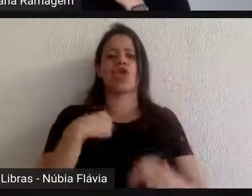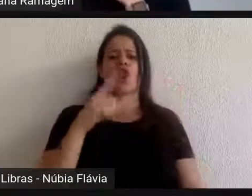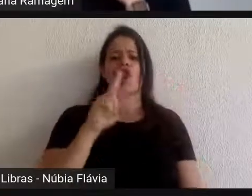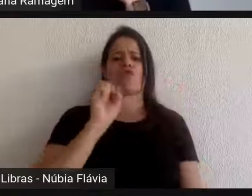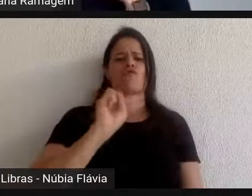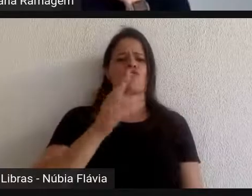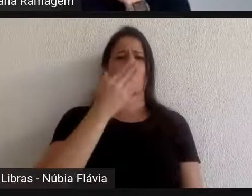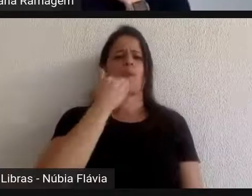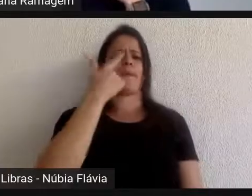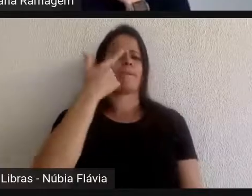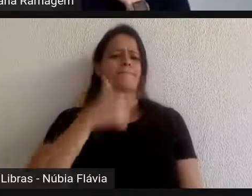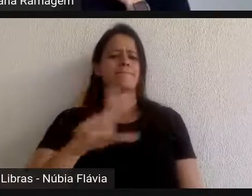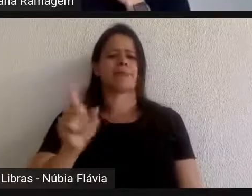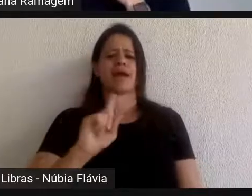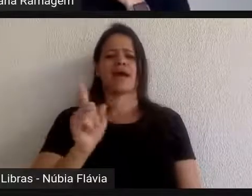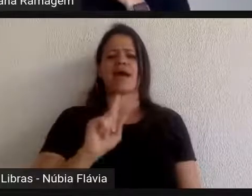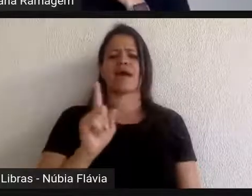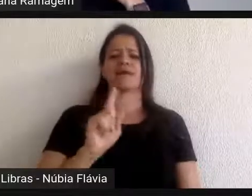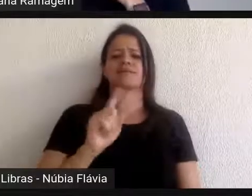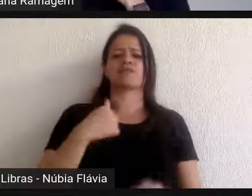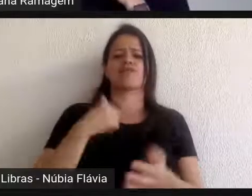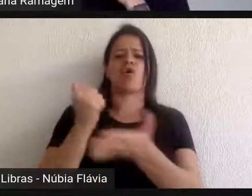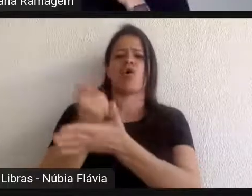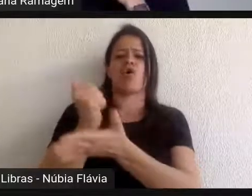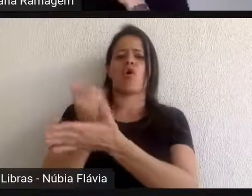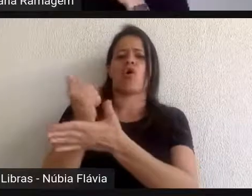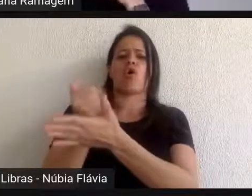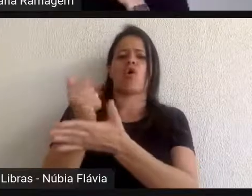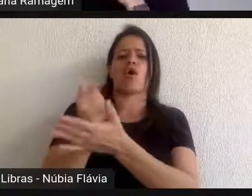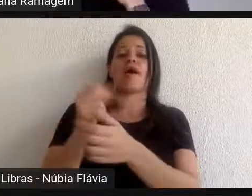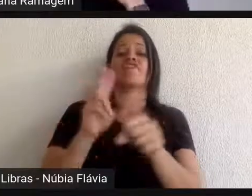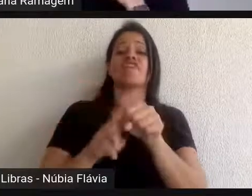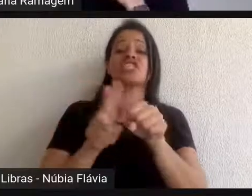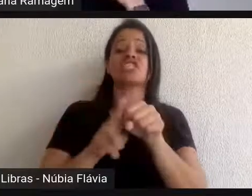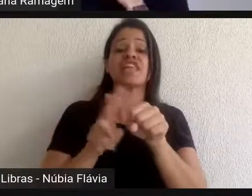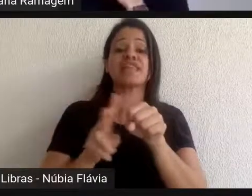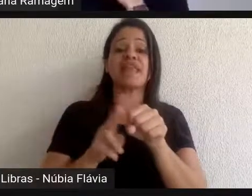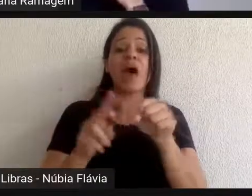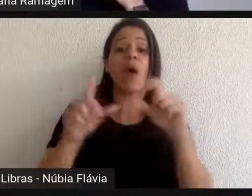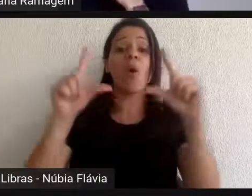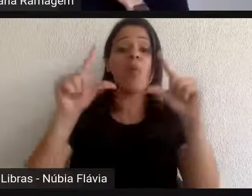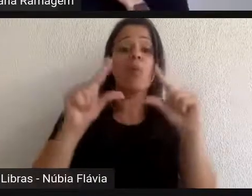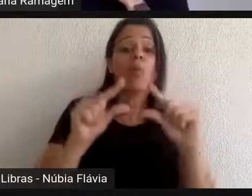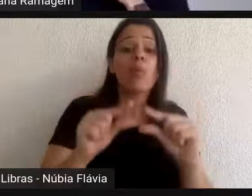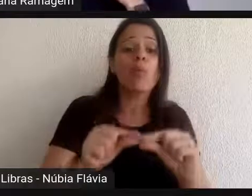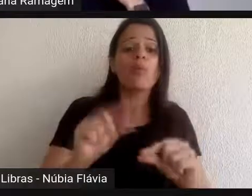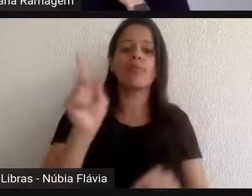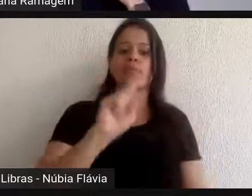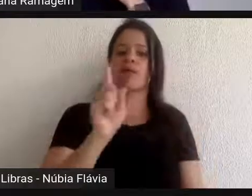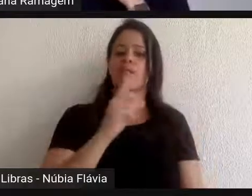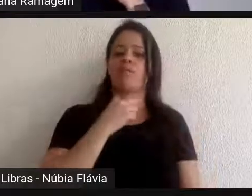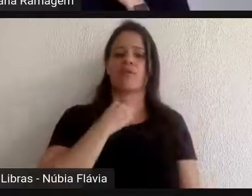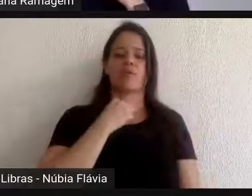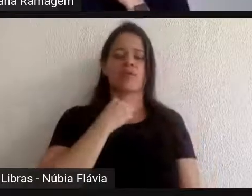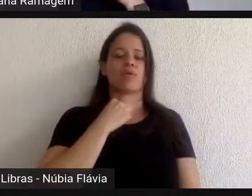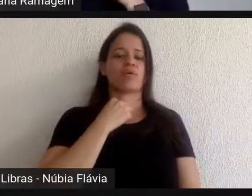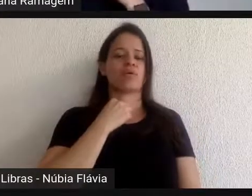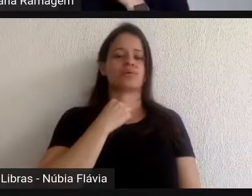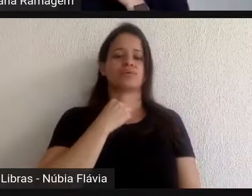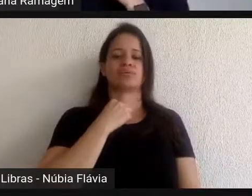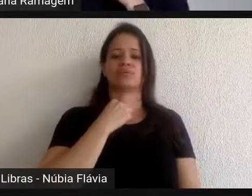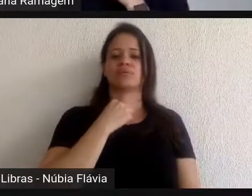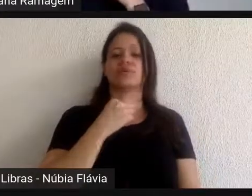vou para o supermercado uma vez por mês, aí eu paro de comprar fruta e vegetal, né? Então a gente também tem que tomar esse cuidado. Então o que